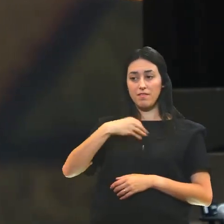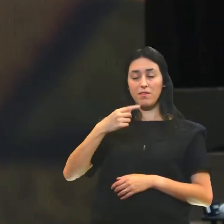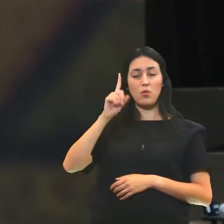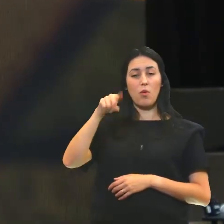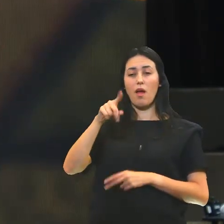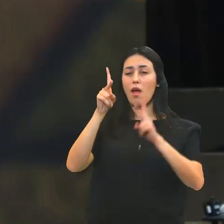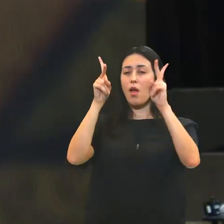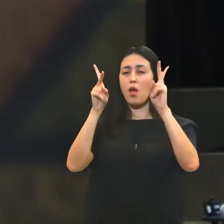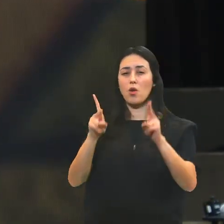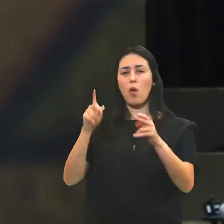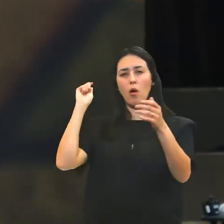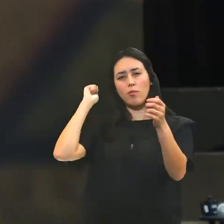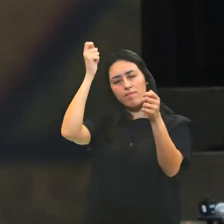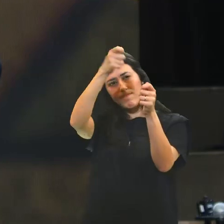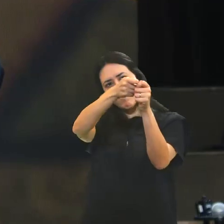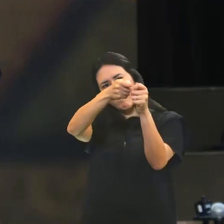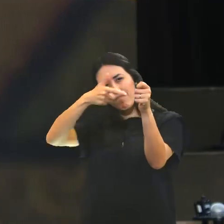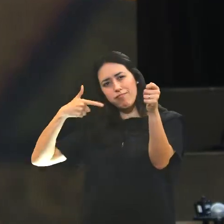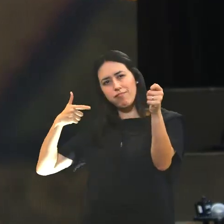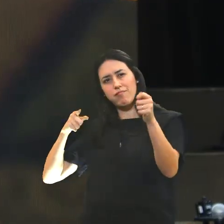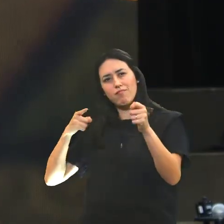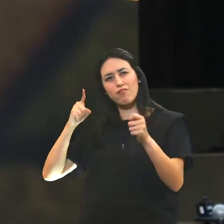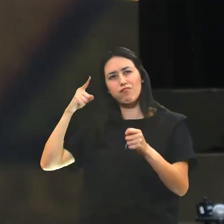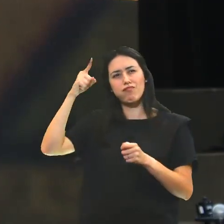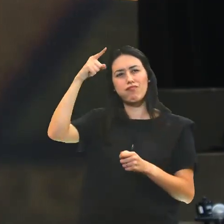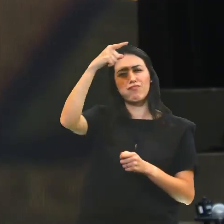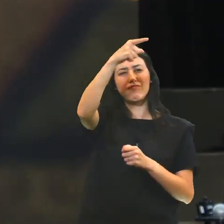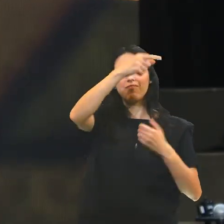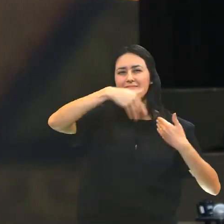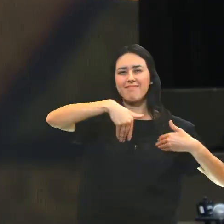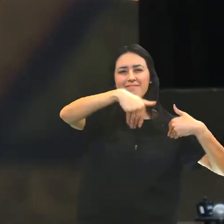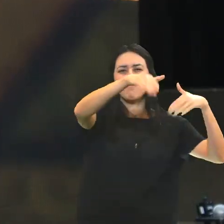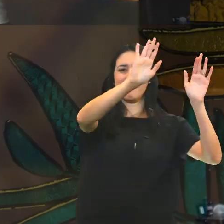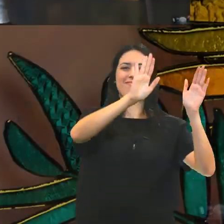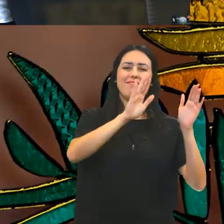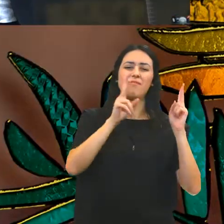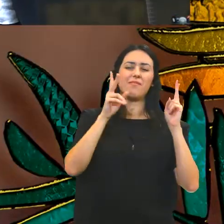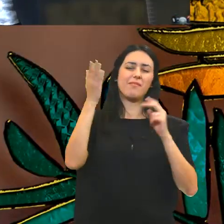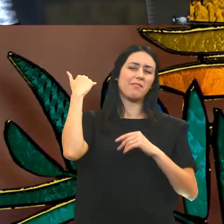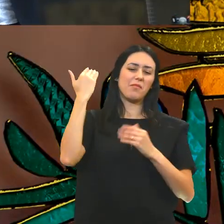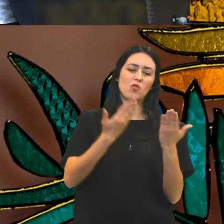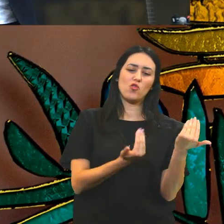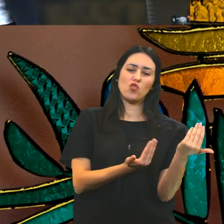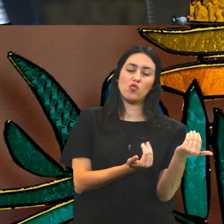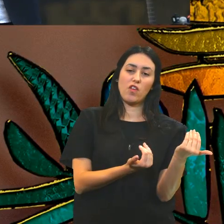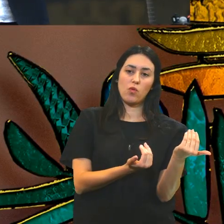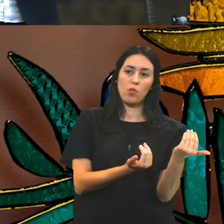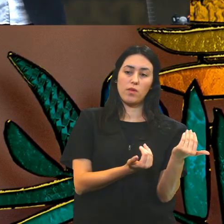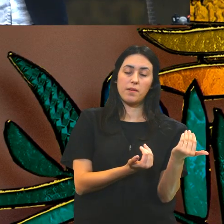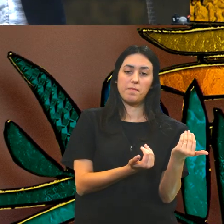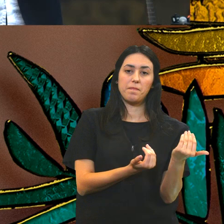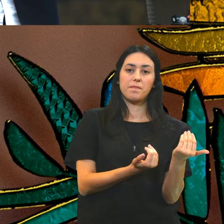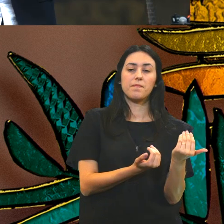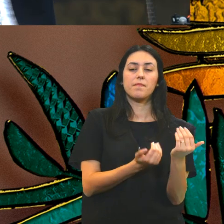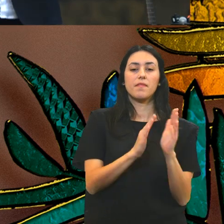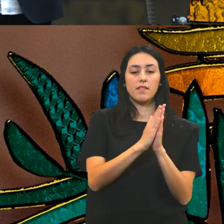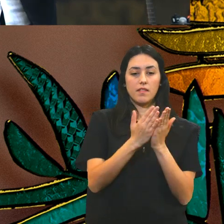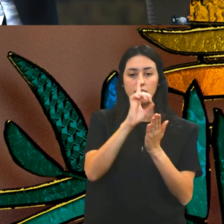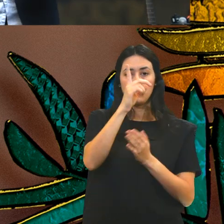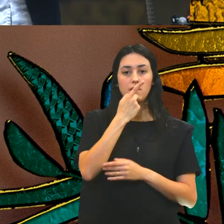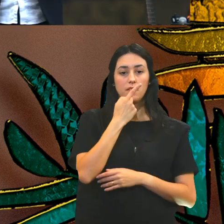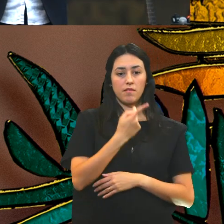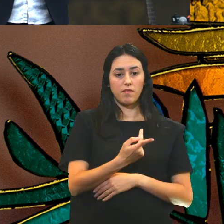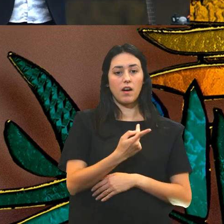filhos nascidos na nossa juventude. E o versículo 5 vai dizer, olha, como é bom que o homem tenha a sua aljava